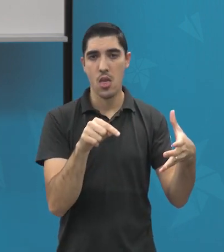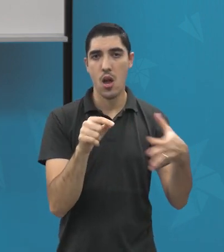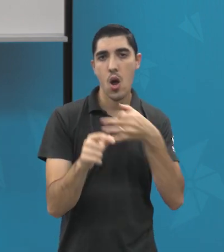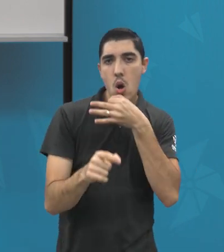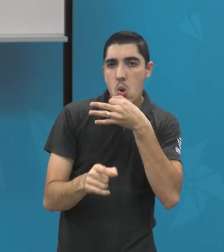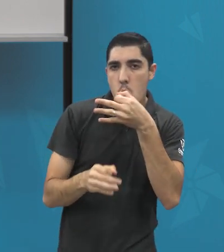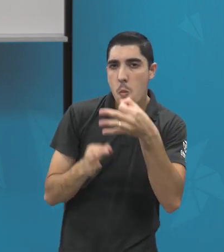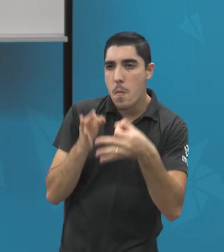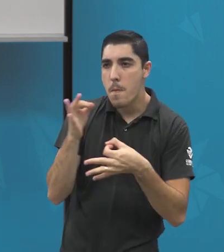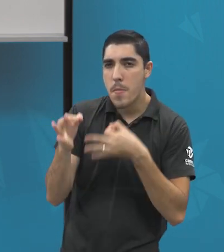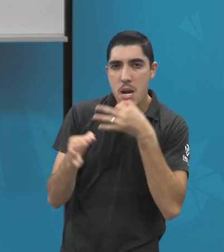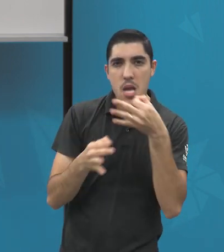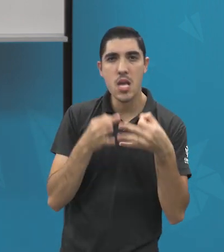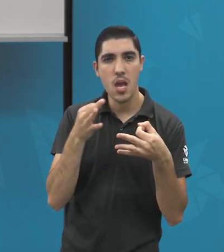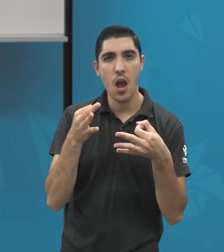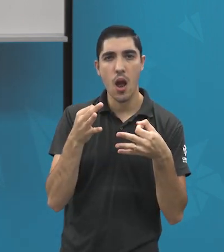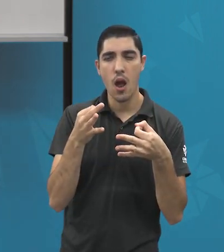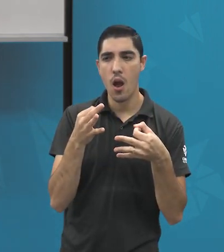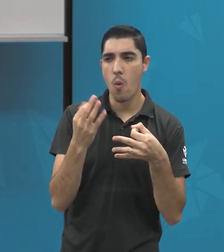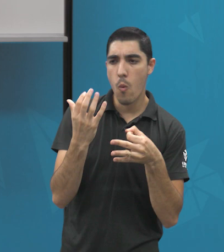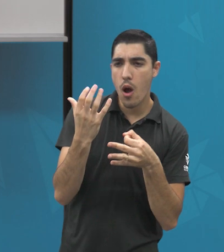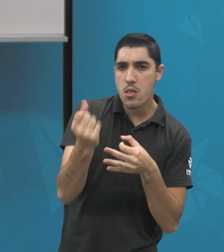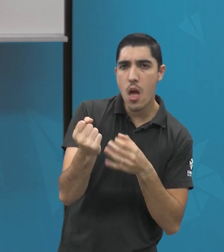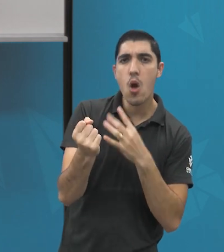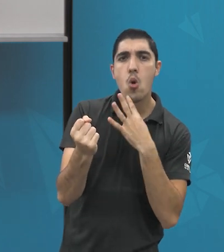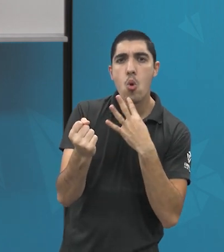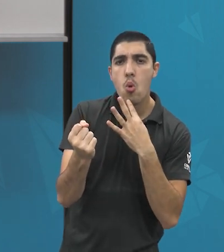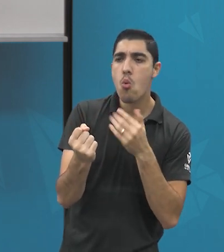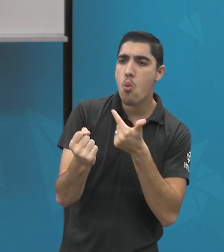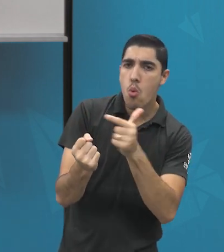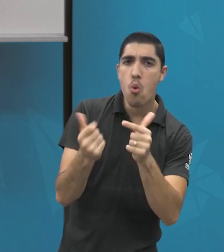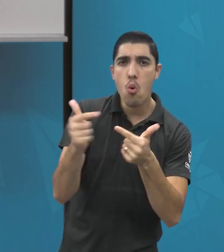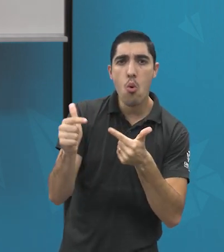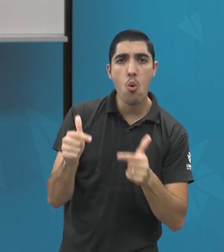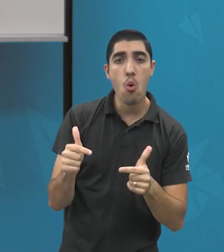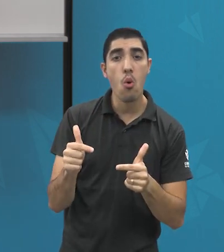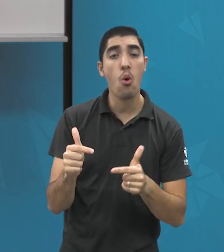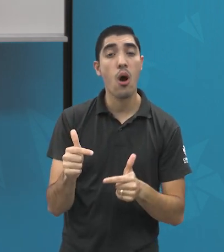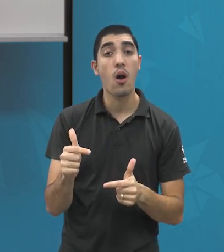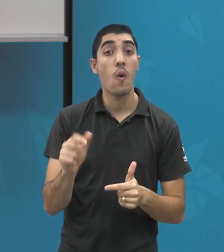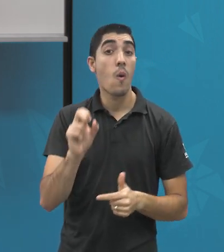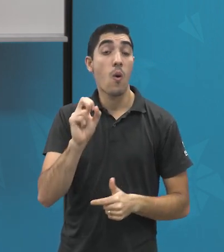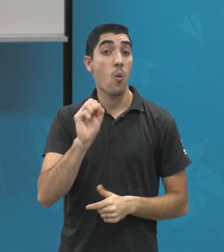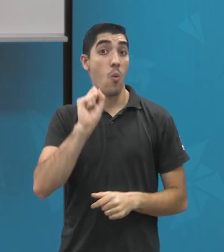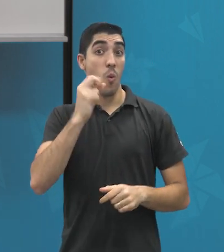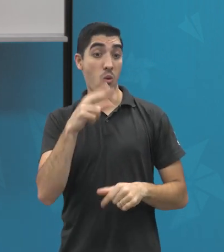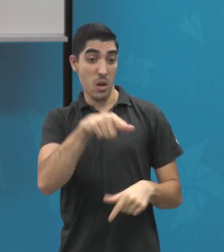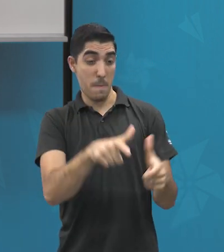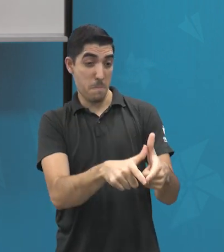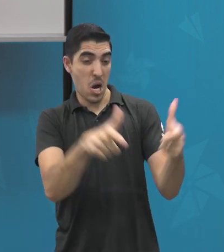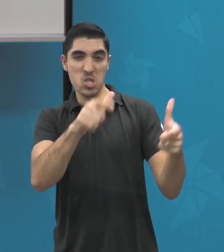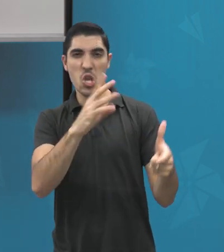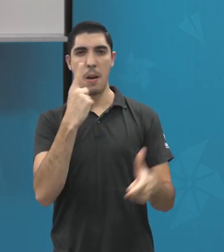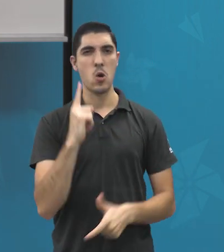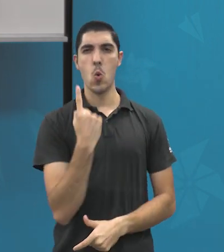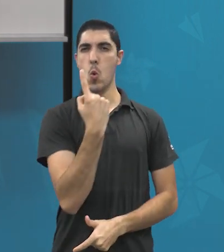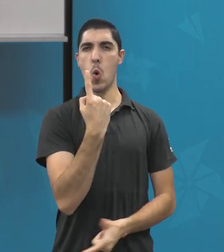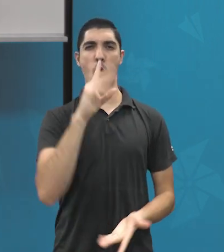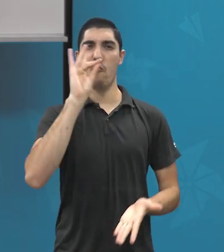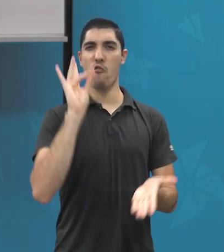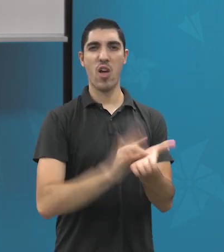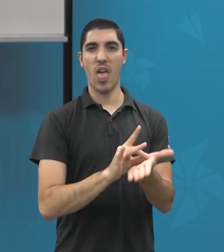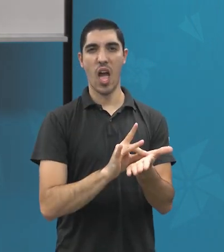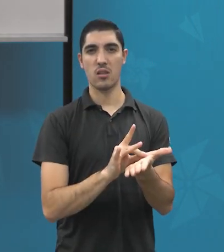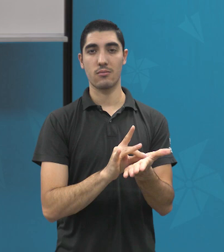a algumas ideias, com esse sentimento de uma certeza absoluta. Essa ideia